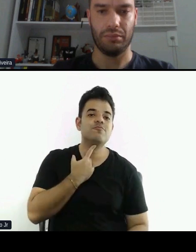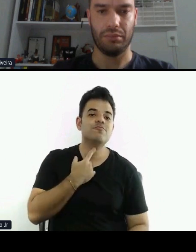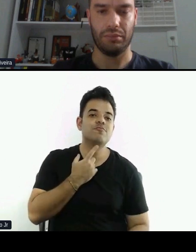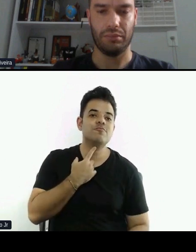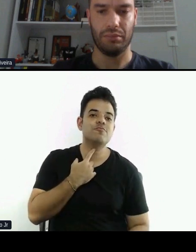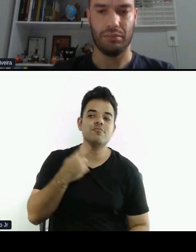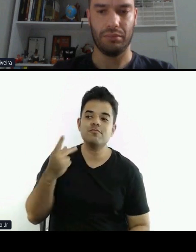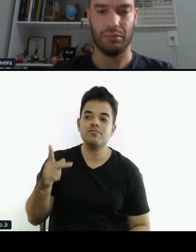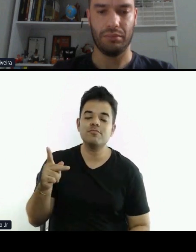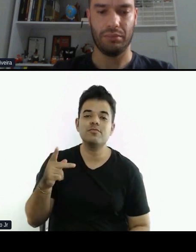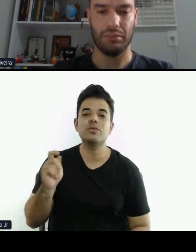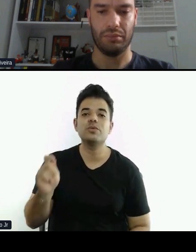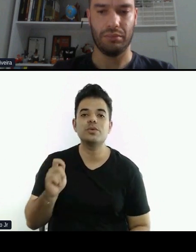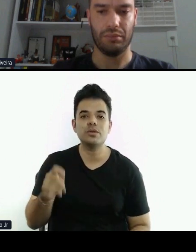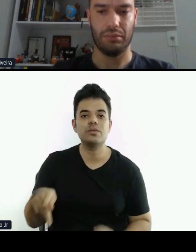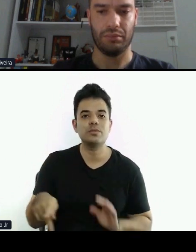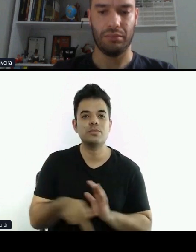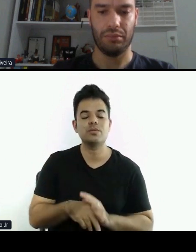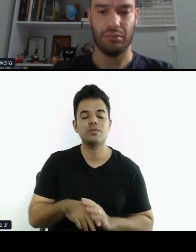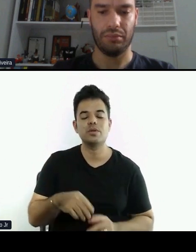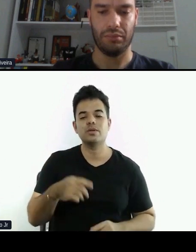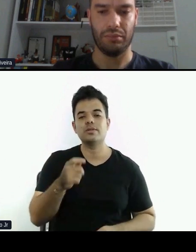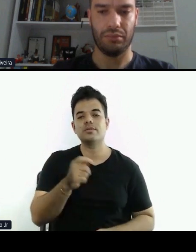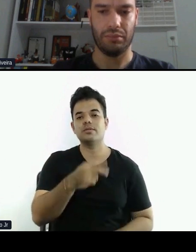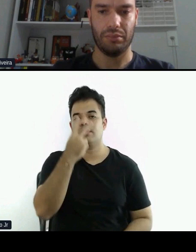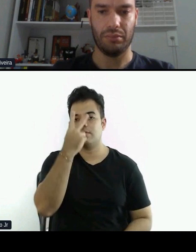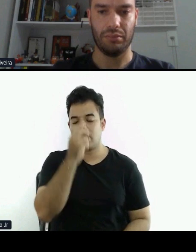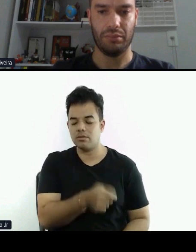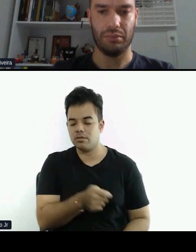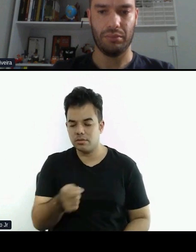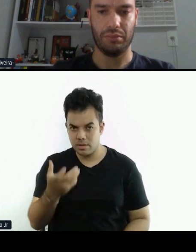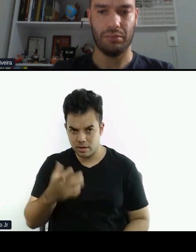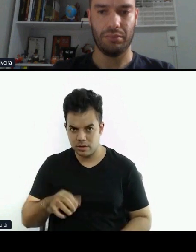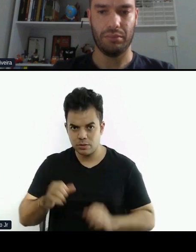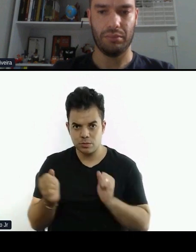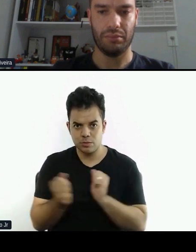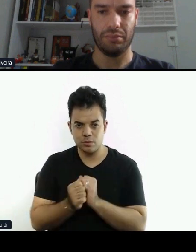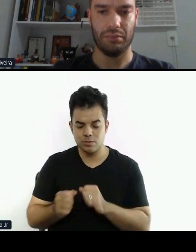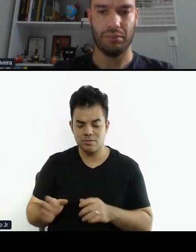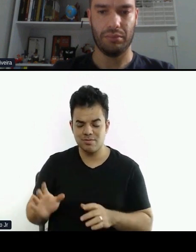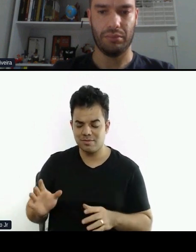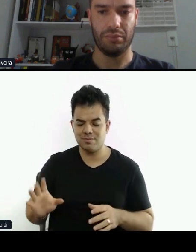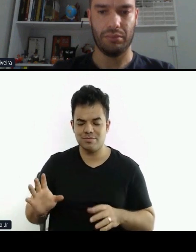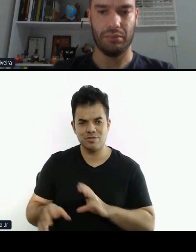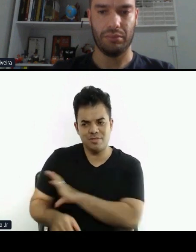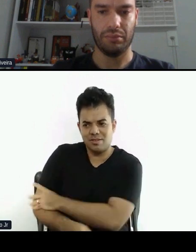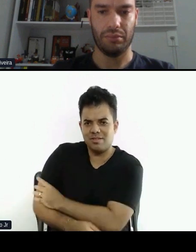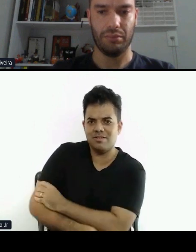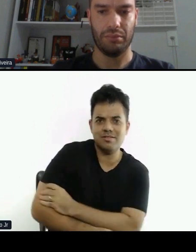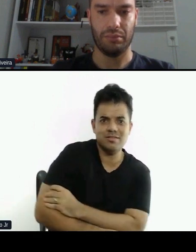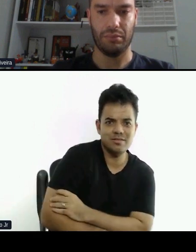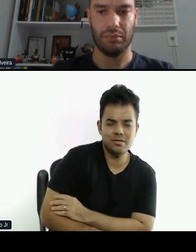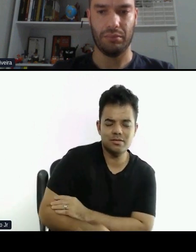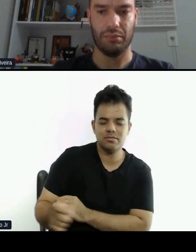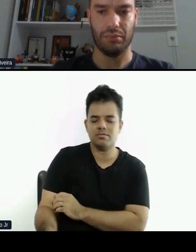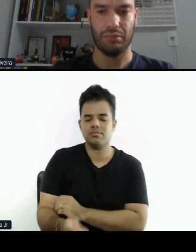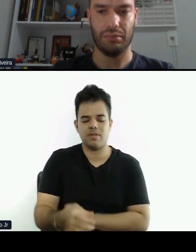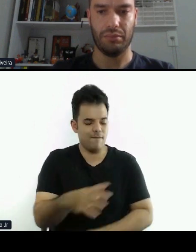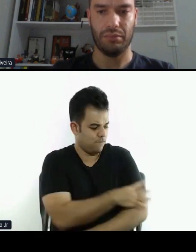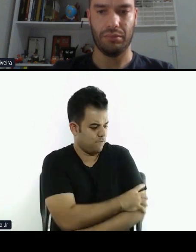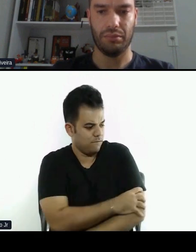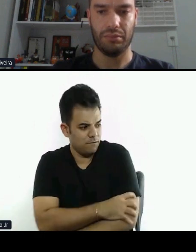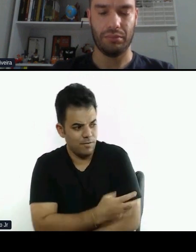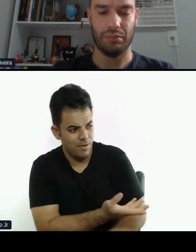ver um cego atravessando a rua. Ele precisa que você empurre, a gente já viu até, infelizmente Sim. Eu vi isso na minha infância, o